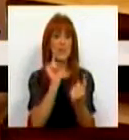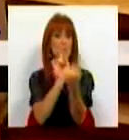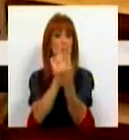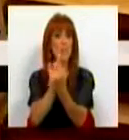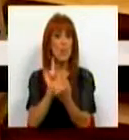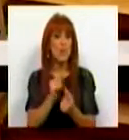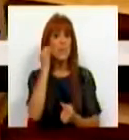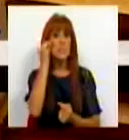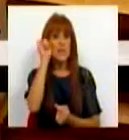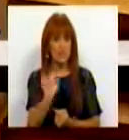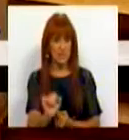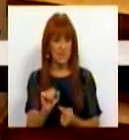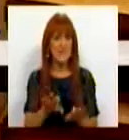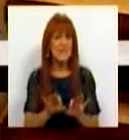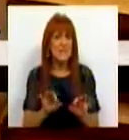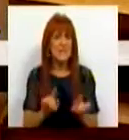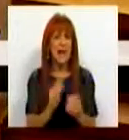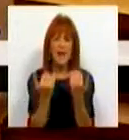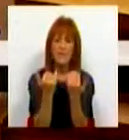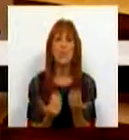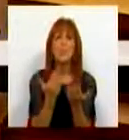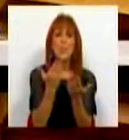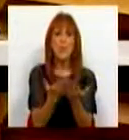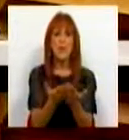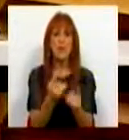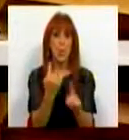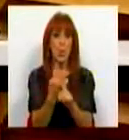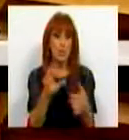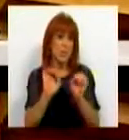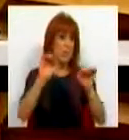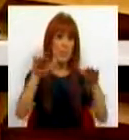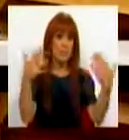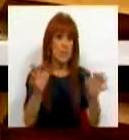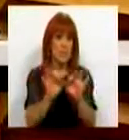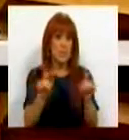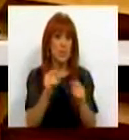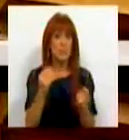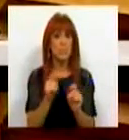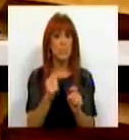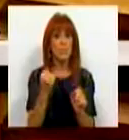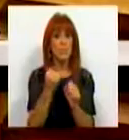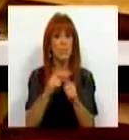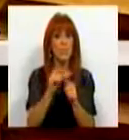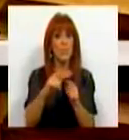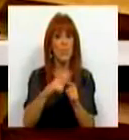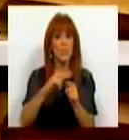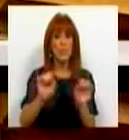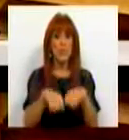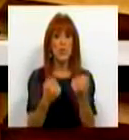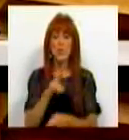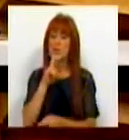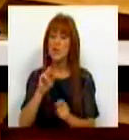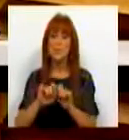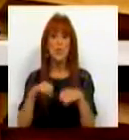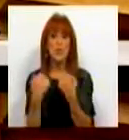atendimento especializado, de forma a informar sobre questões prioritárias como prestações sociais, respostas